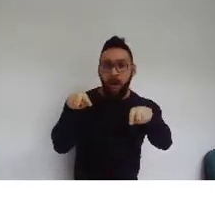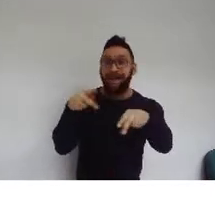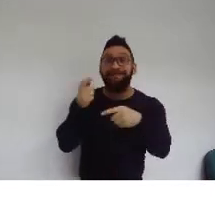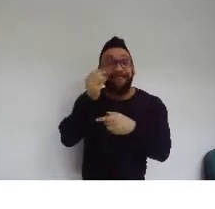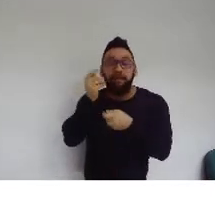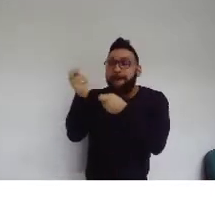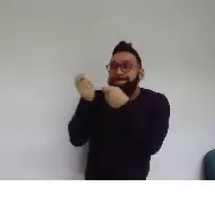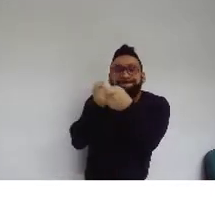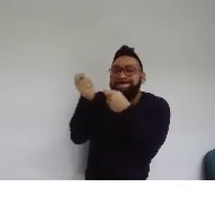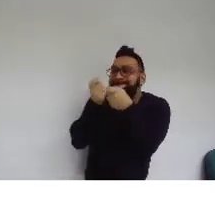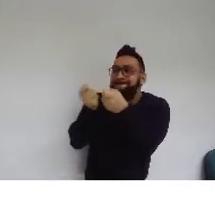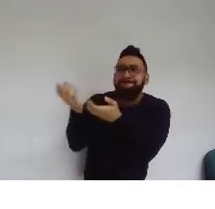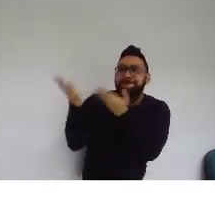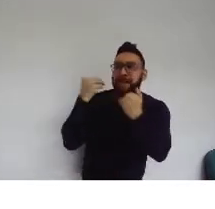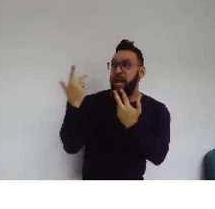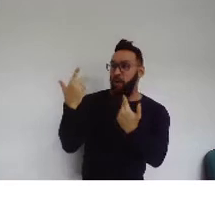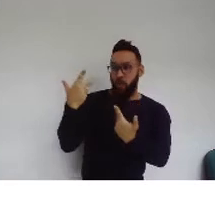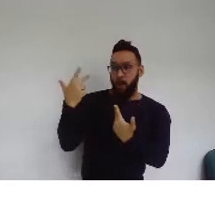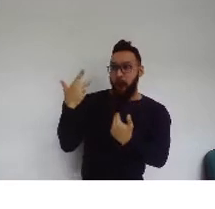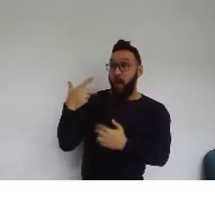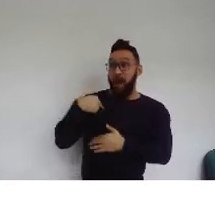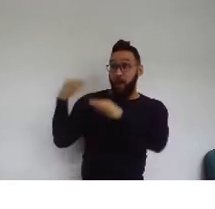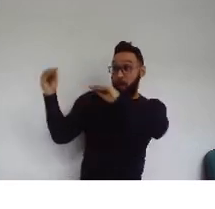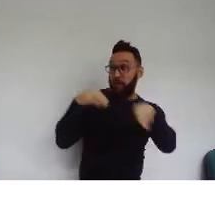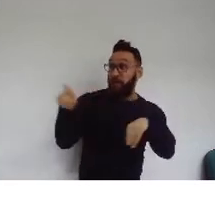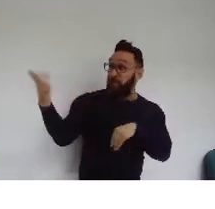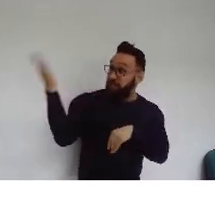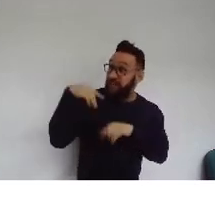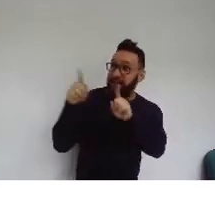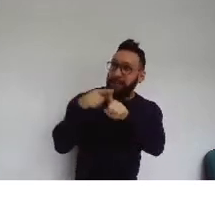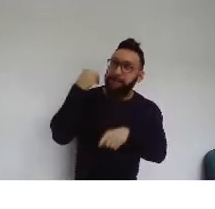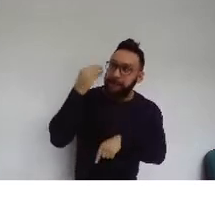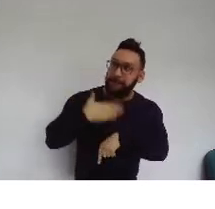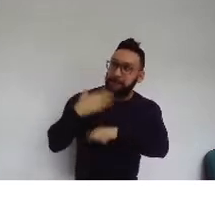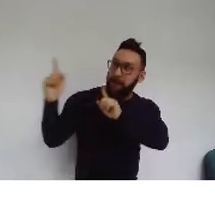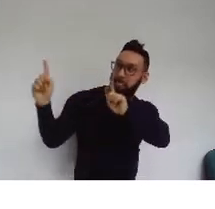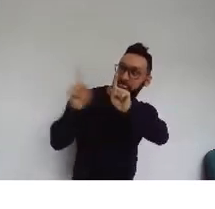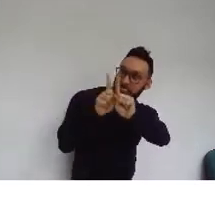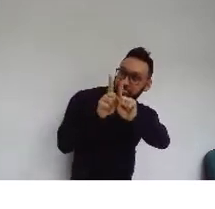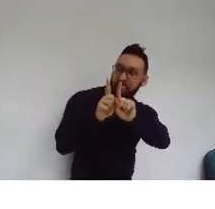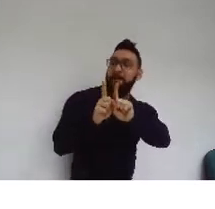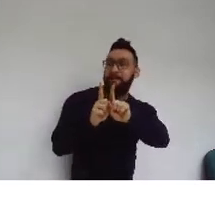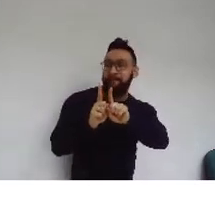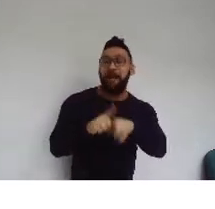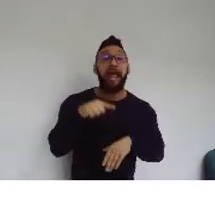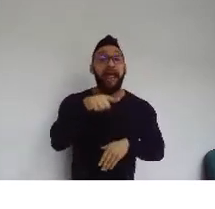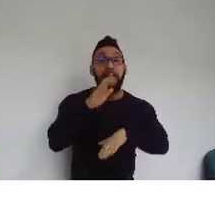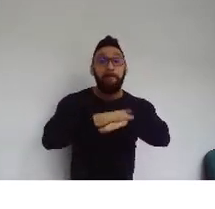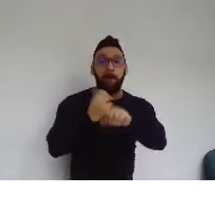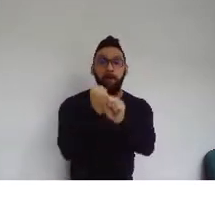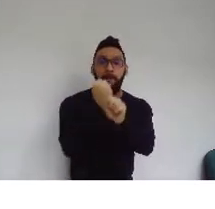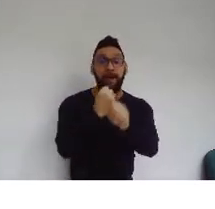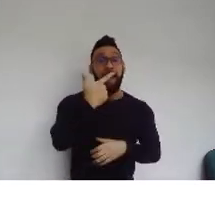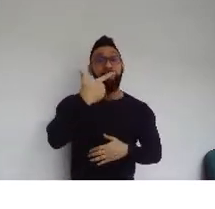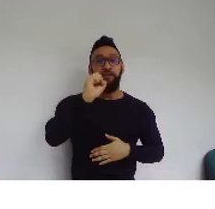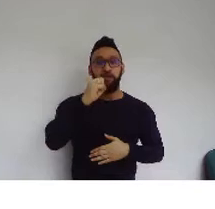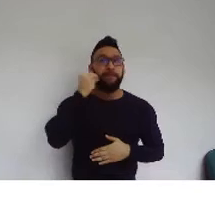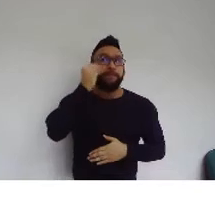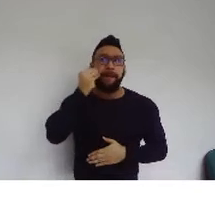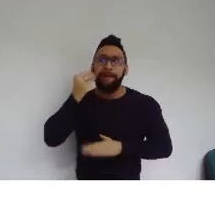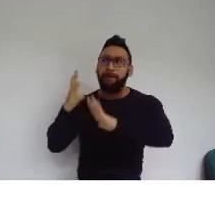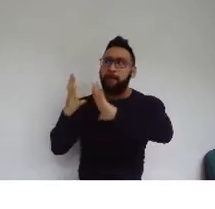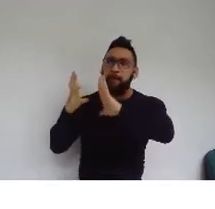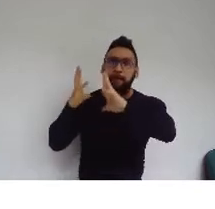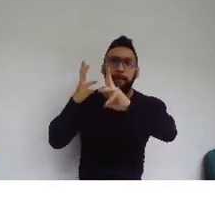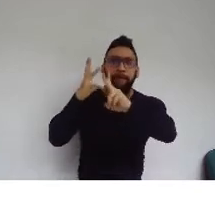migrantes como ele para compartilhar sua vida. Os sentimentos que João experimenta há 28 anos,